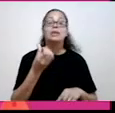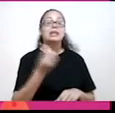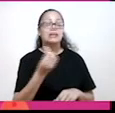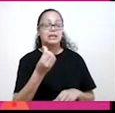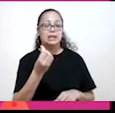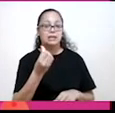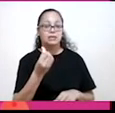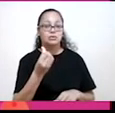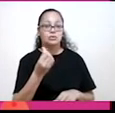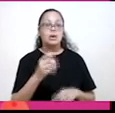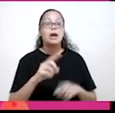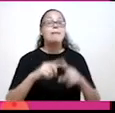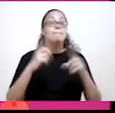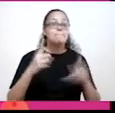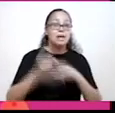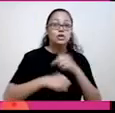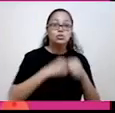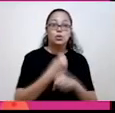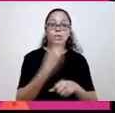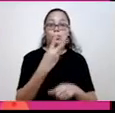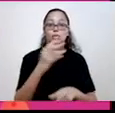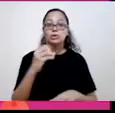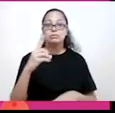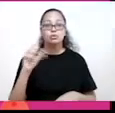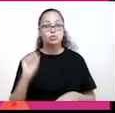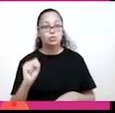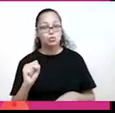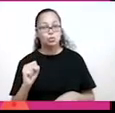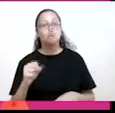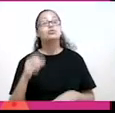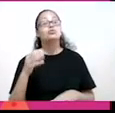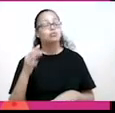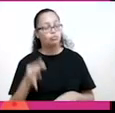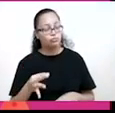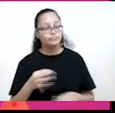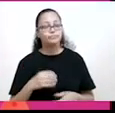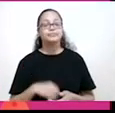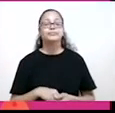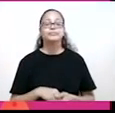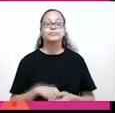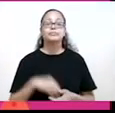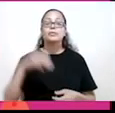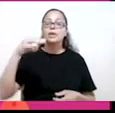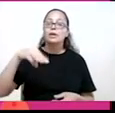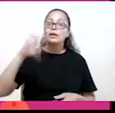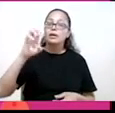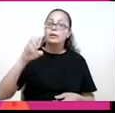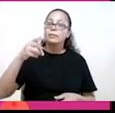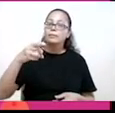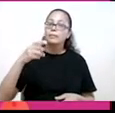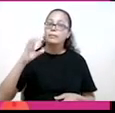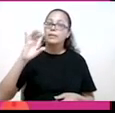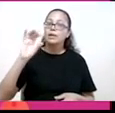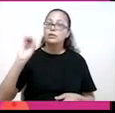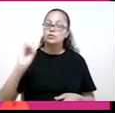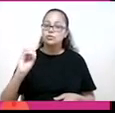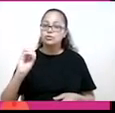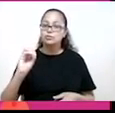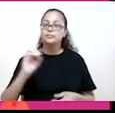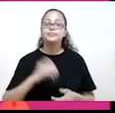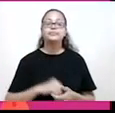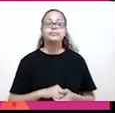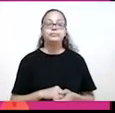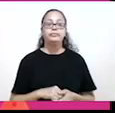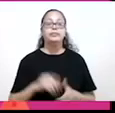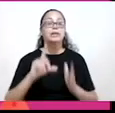ano de 2018 era, certo? O México, o 10º país mais populoso do mundo, com cerca de 130 milhões de habitantes.